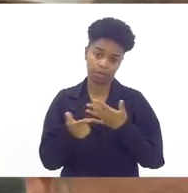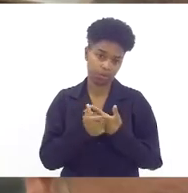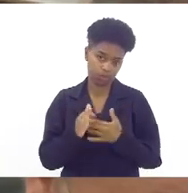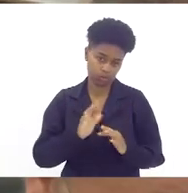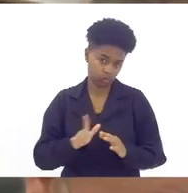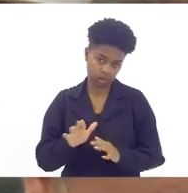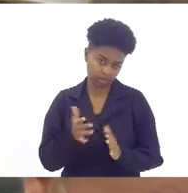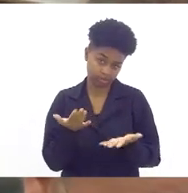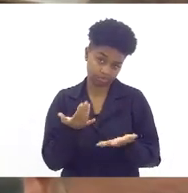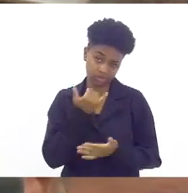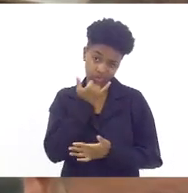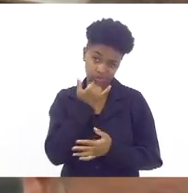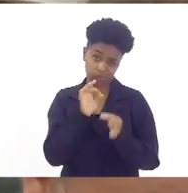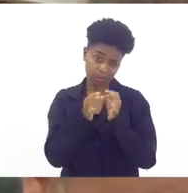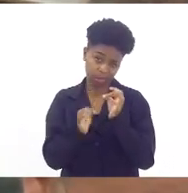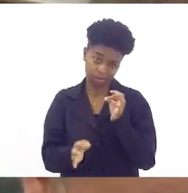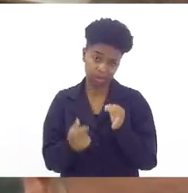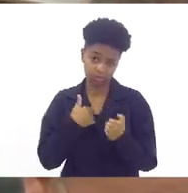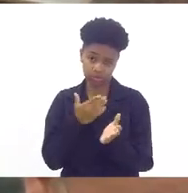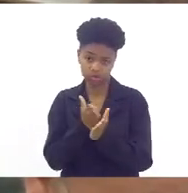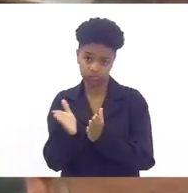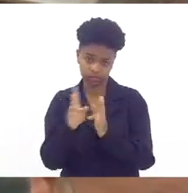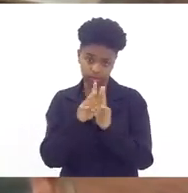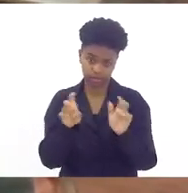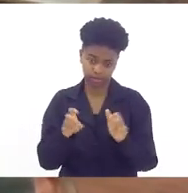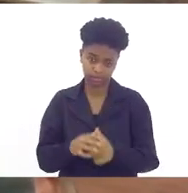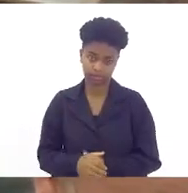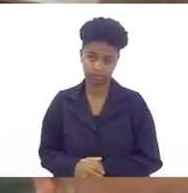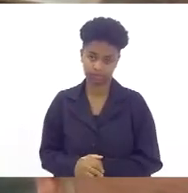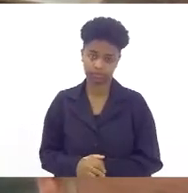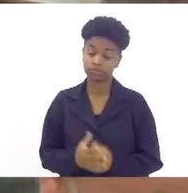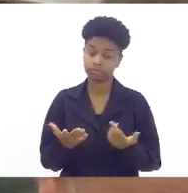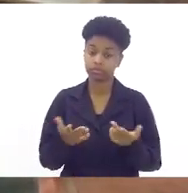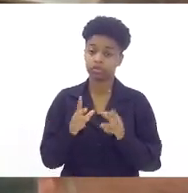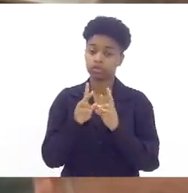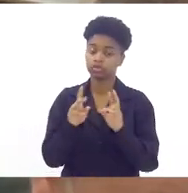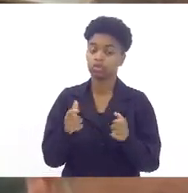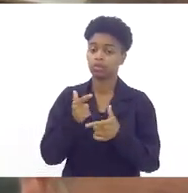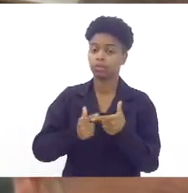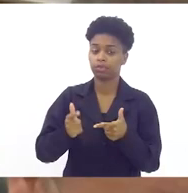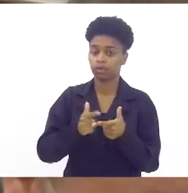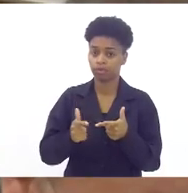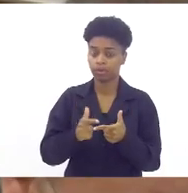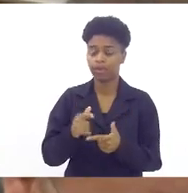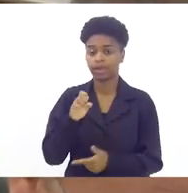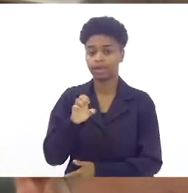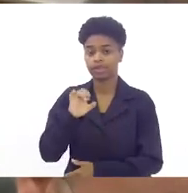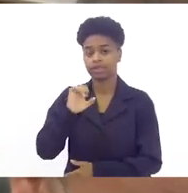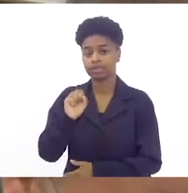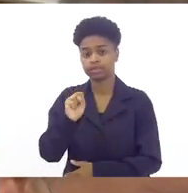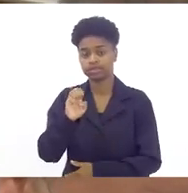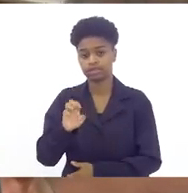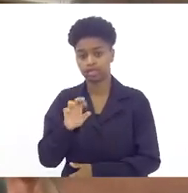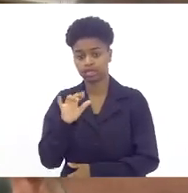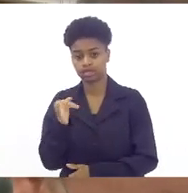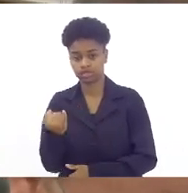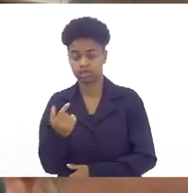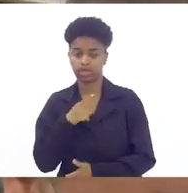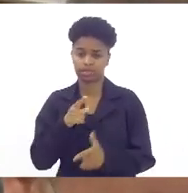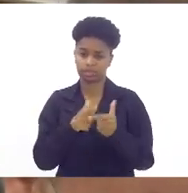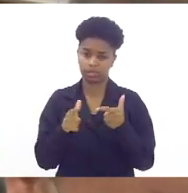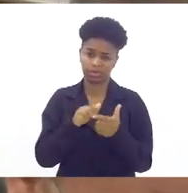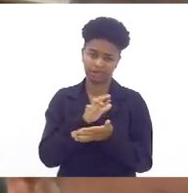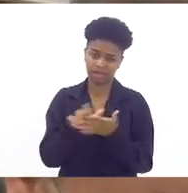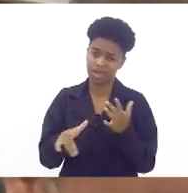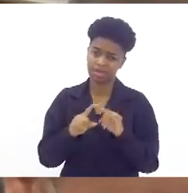é a peça até desculpa ter desviado um pouquinho com relação aos problemas o exército enfrenta inúmeros problemas Mas no geral